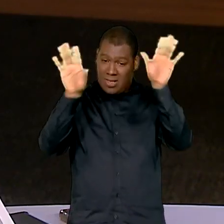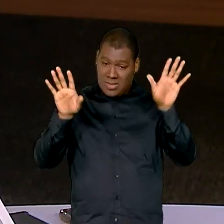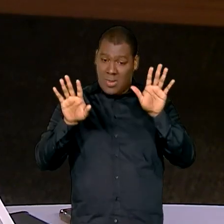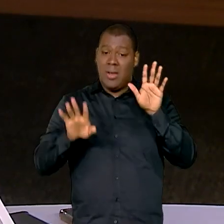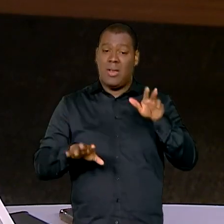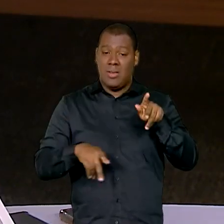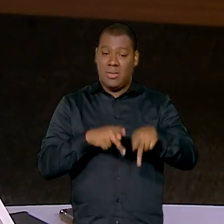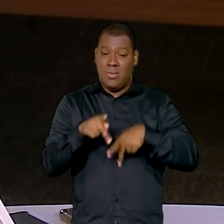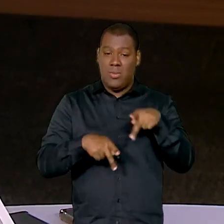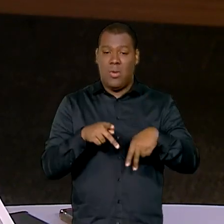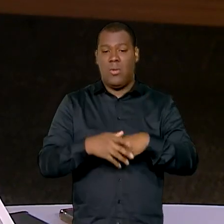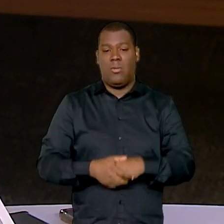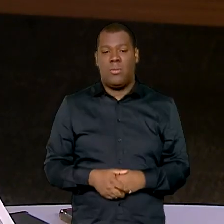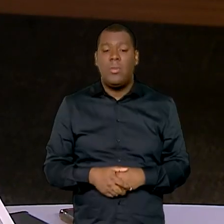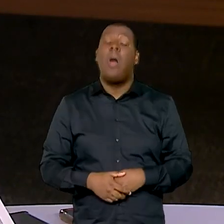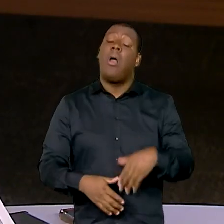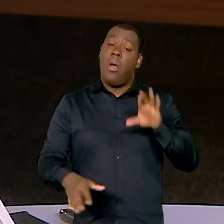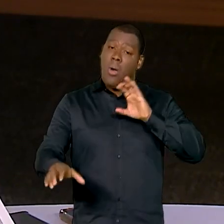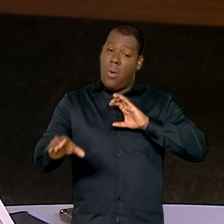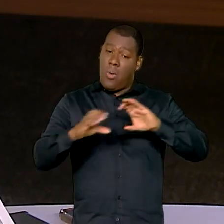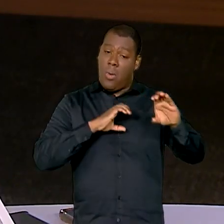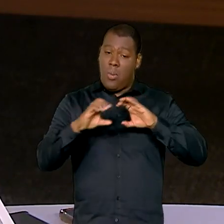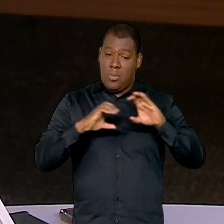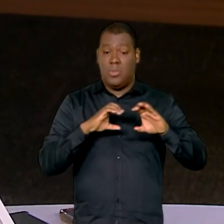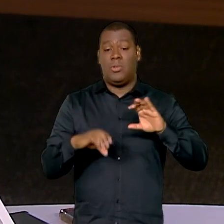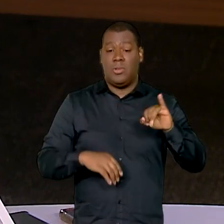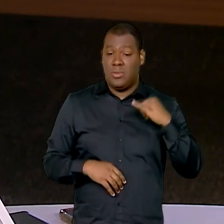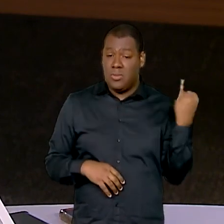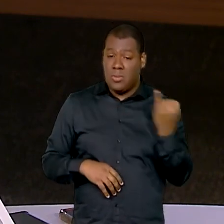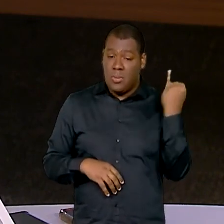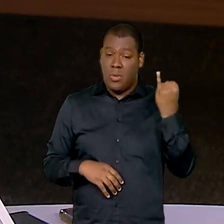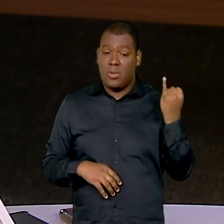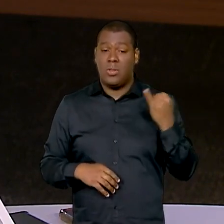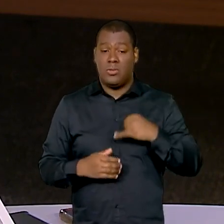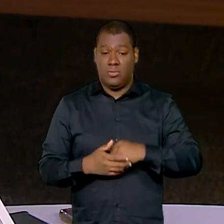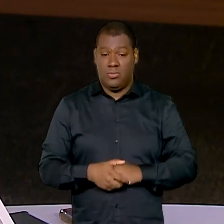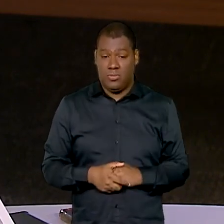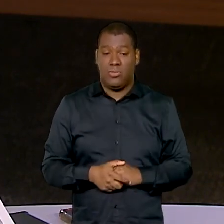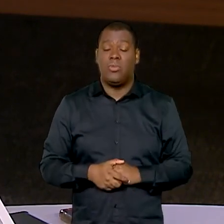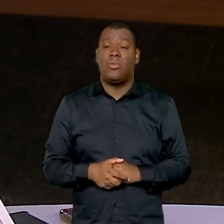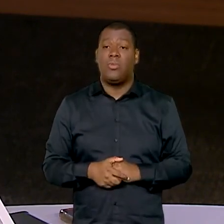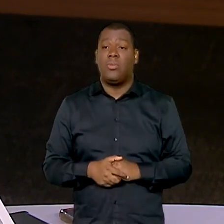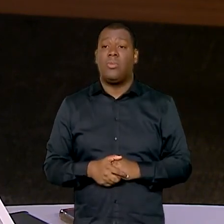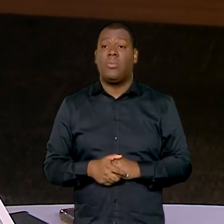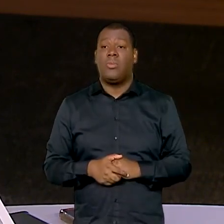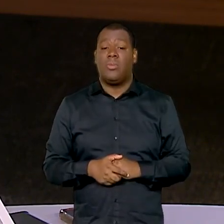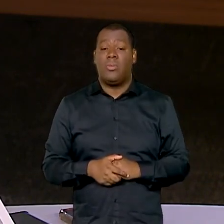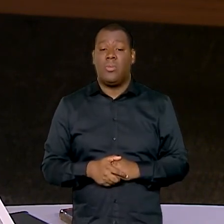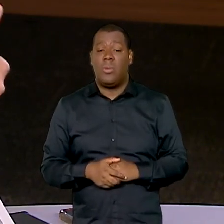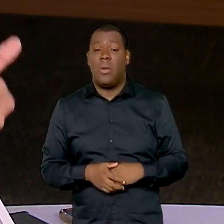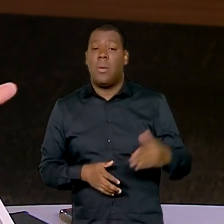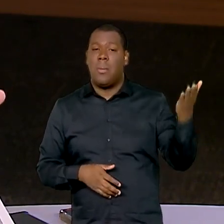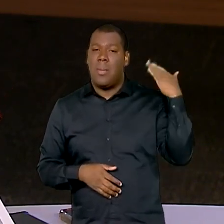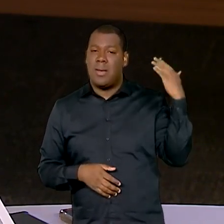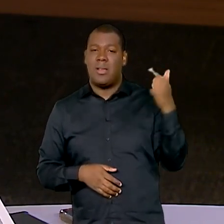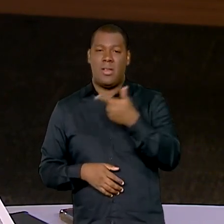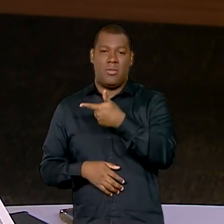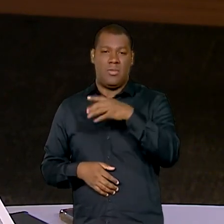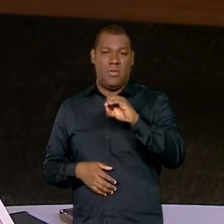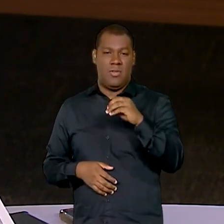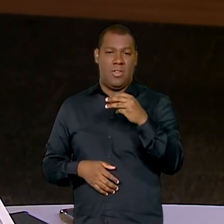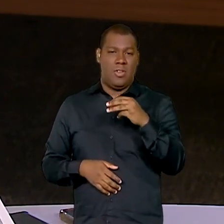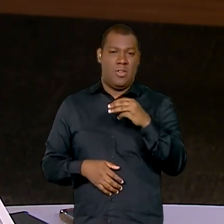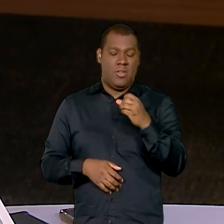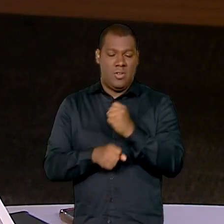pode melhorar e deve melhorar. A comunicação hoje é mais difícil de ser feita do que era talvez há 20, a 30 anos